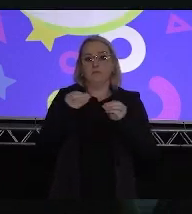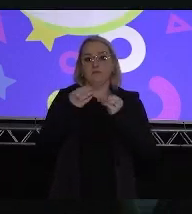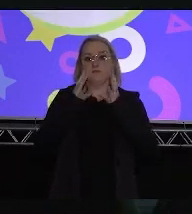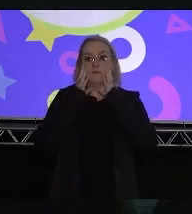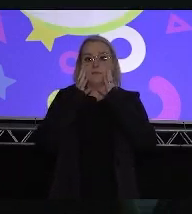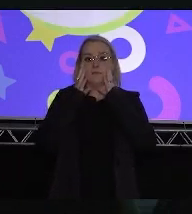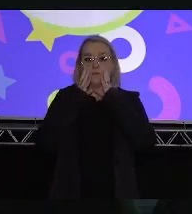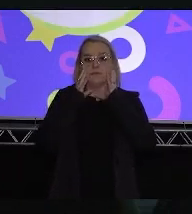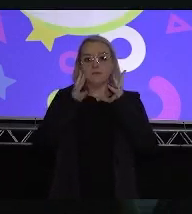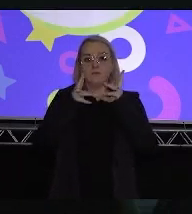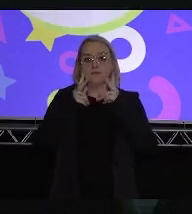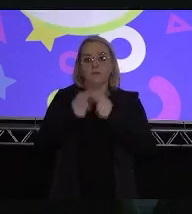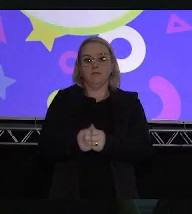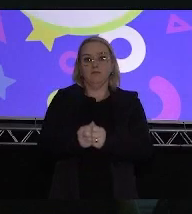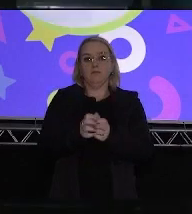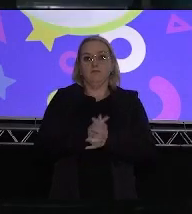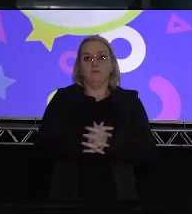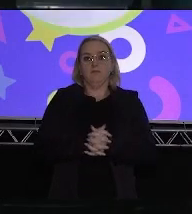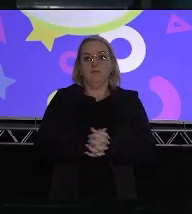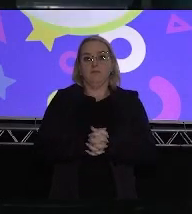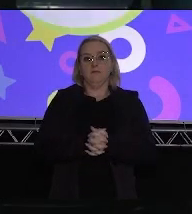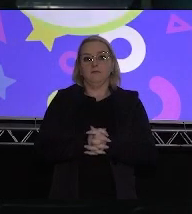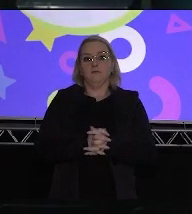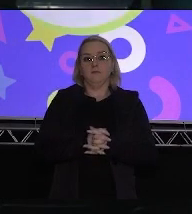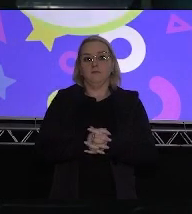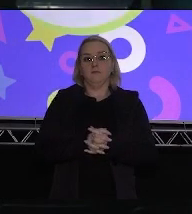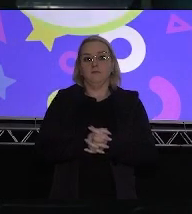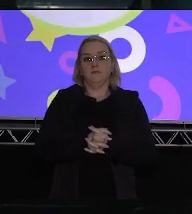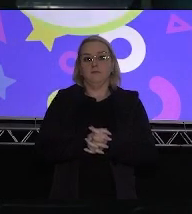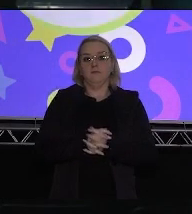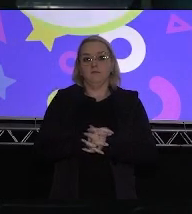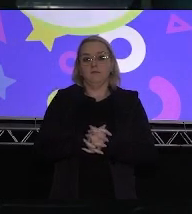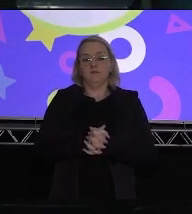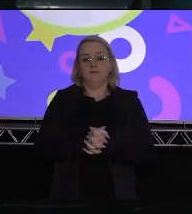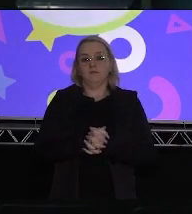para tudo isso. Falei rápido, né?